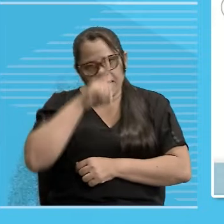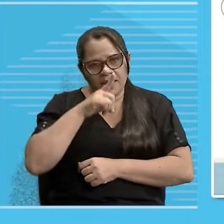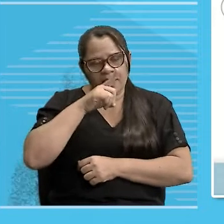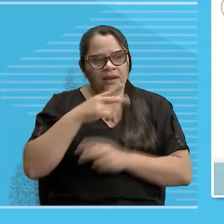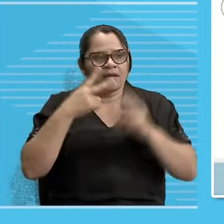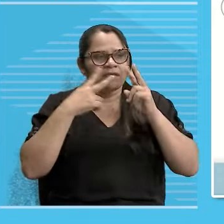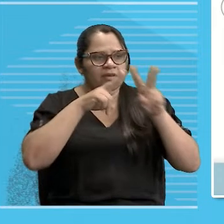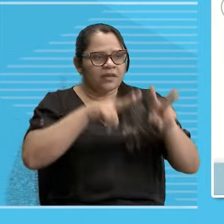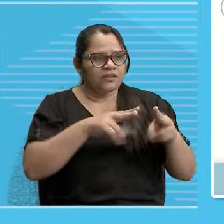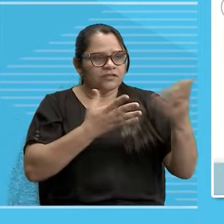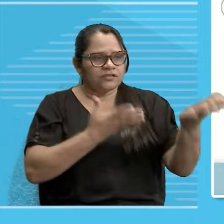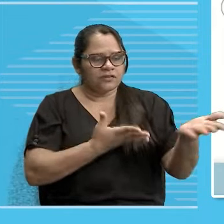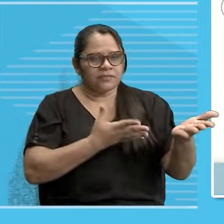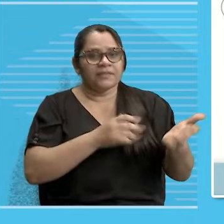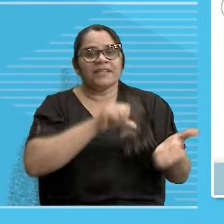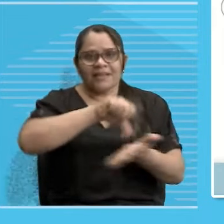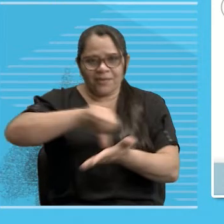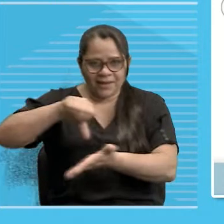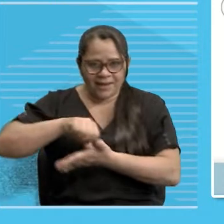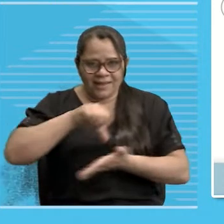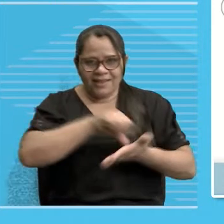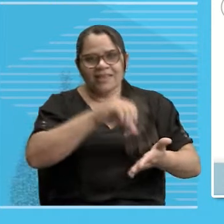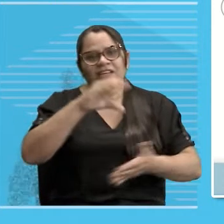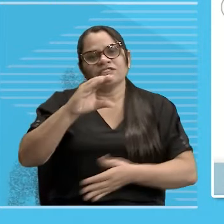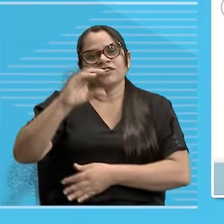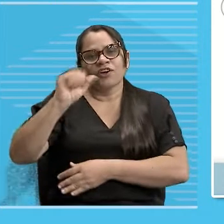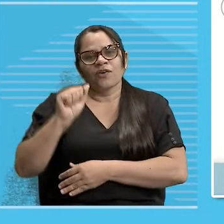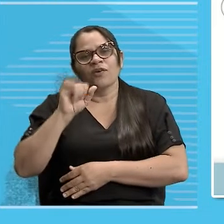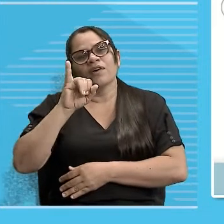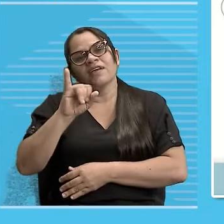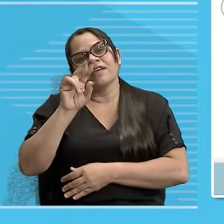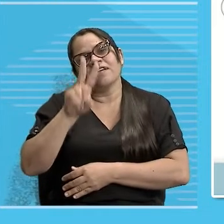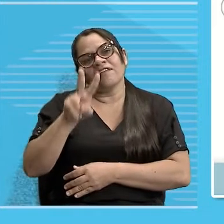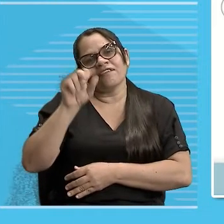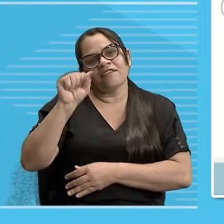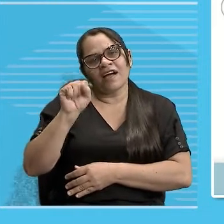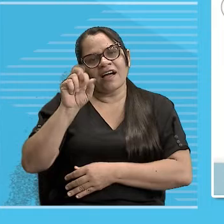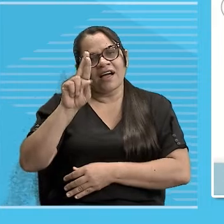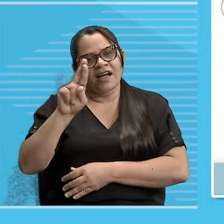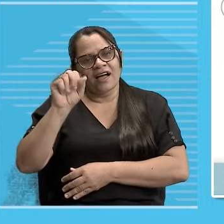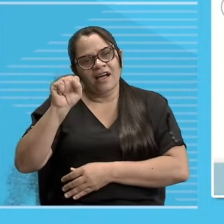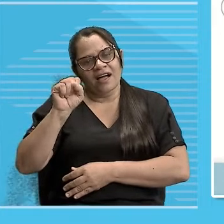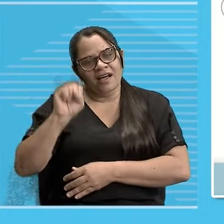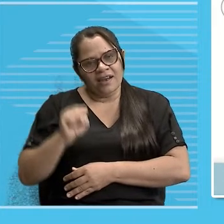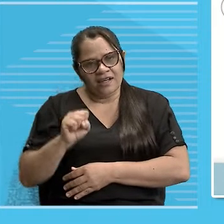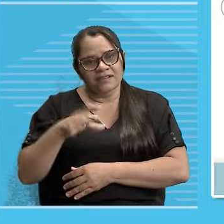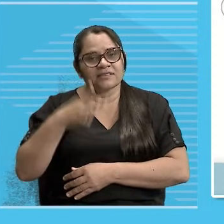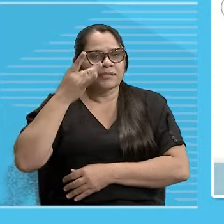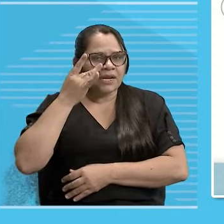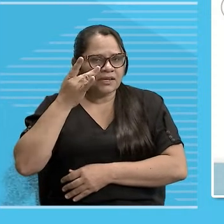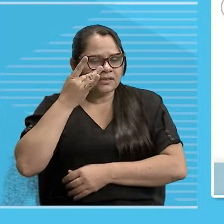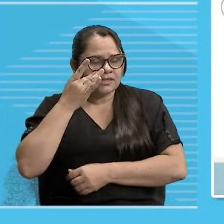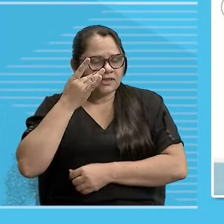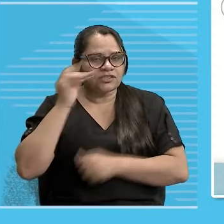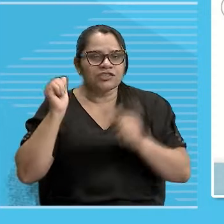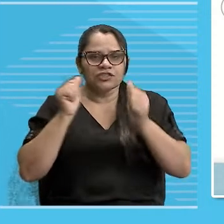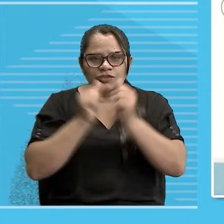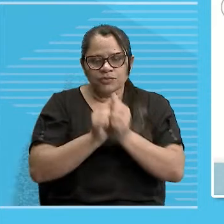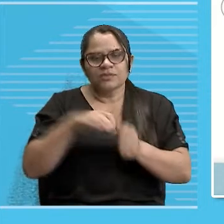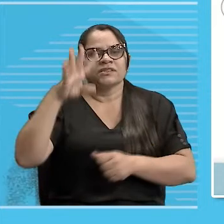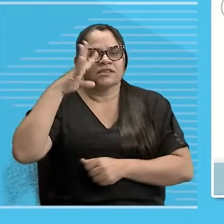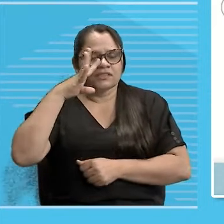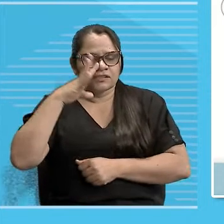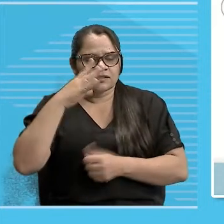Galerinha de Coivaras também presente, né? Pedro Oliveira, a Helena também está presente. O Pedro Oliveira